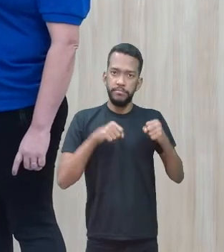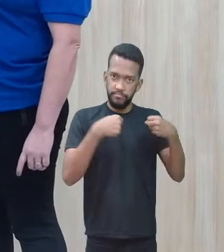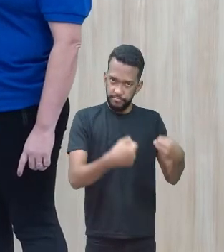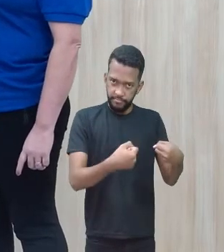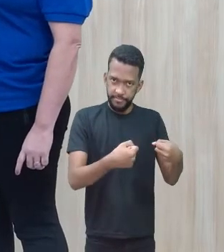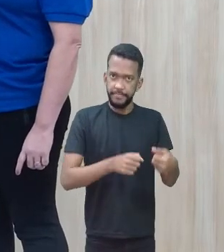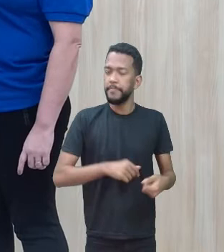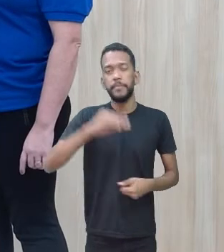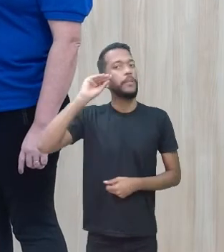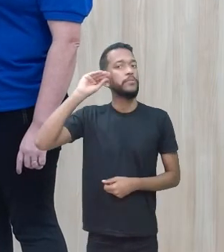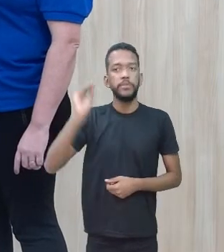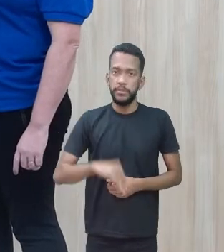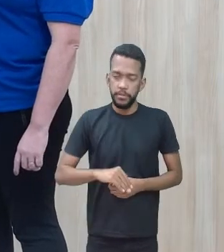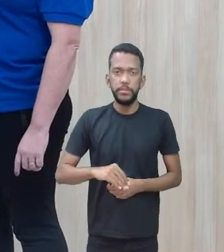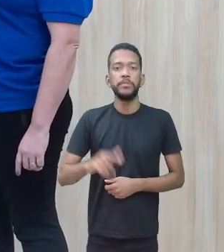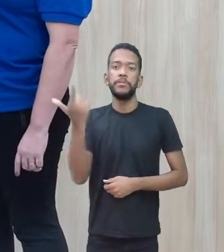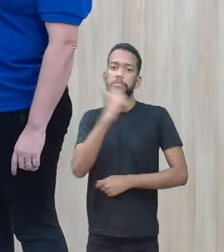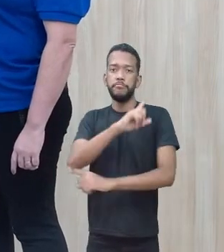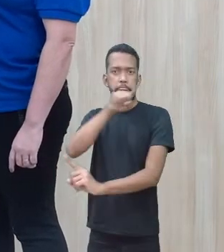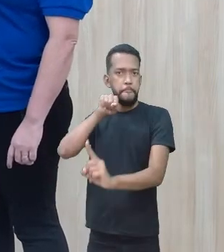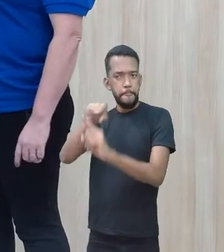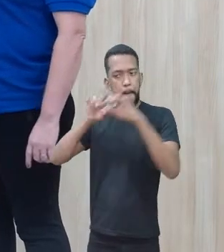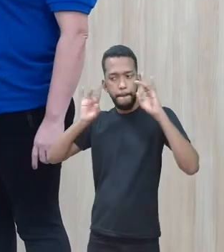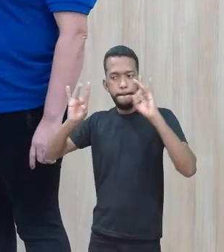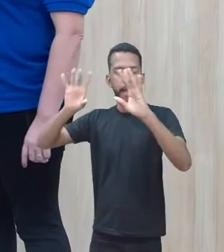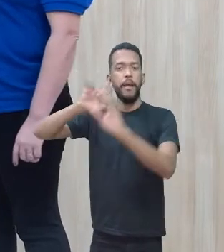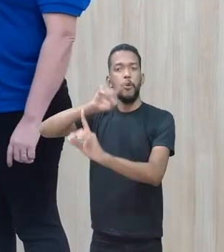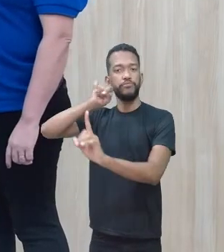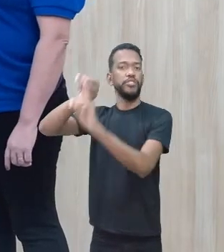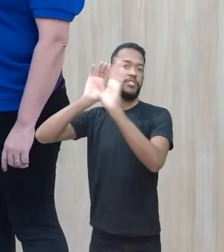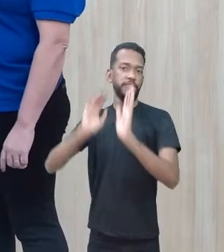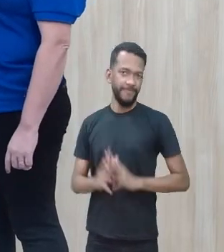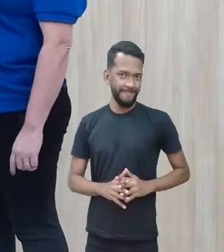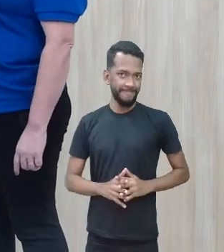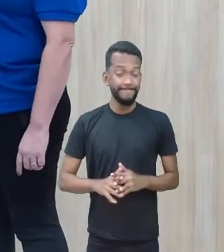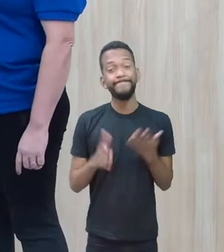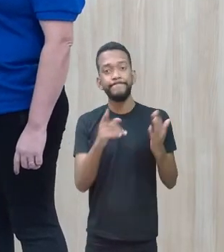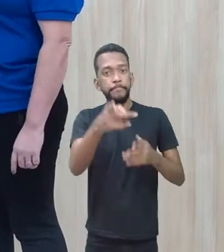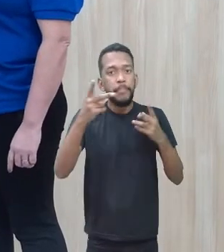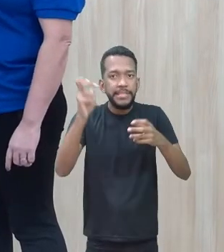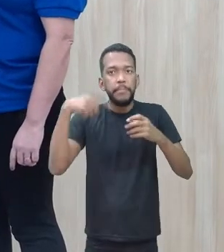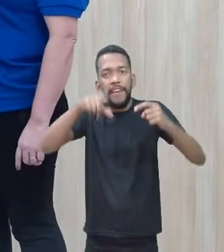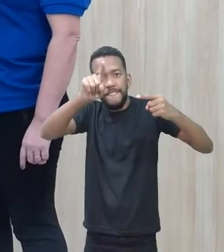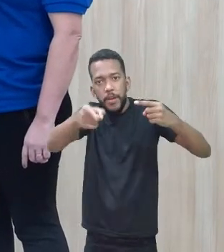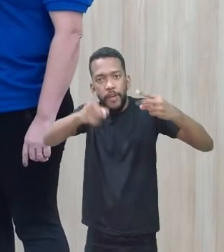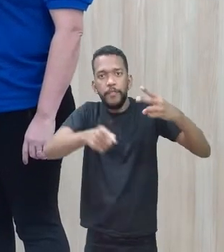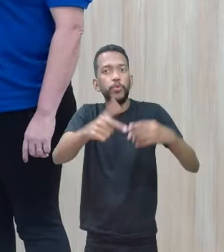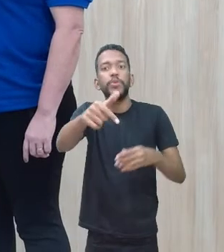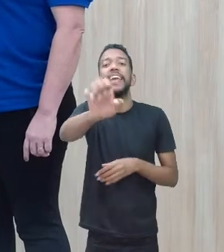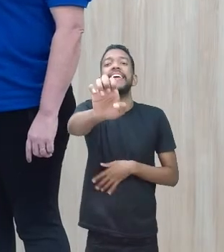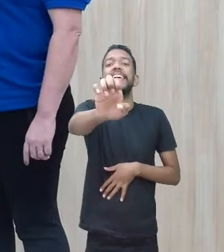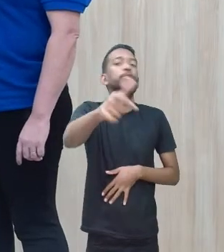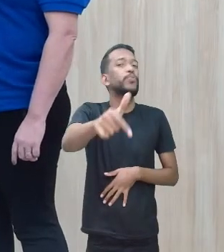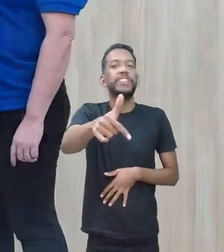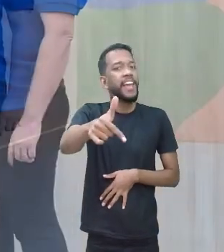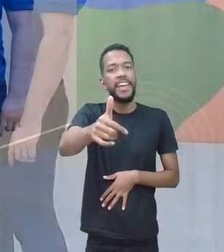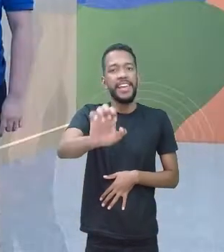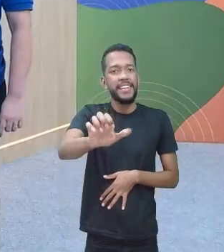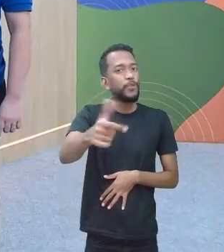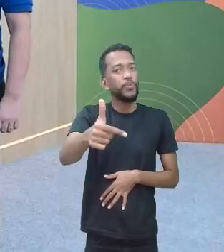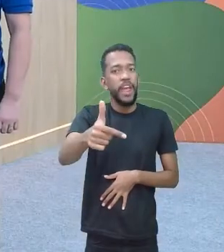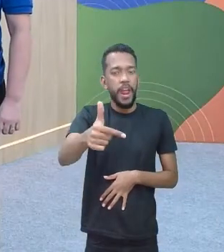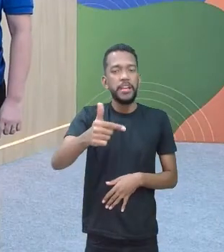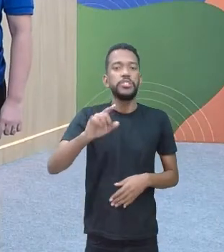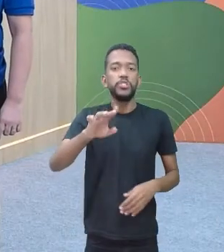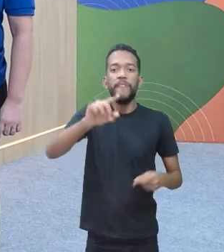não desistiram, alcançaram seus objetivos. Vocês percebem que não tem a letrinha E com som de I, que